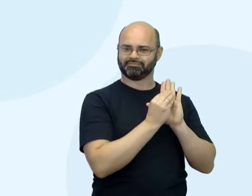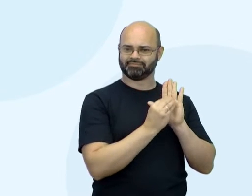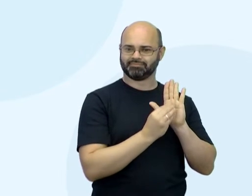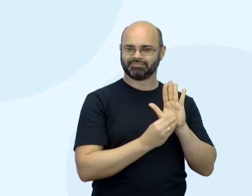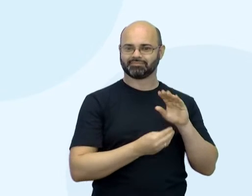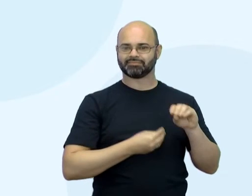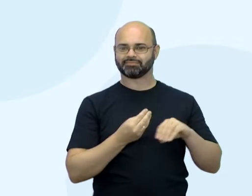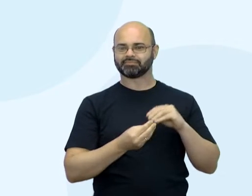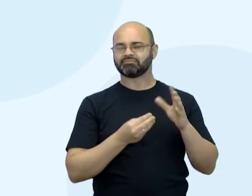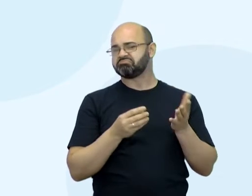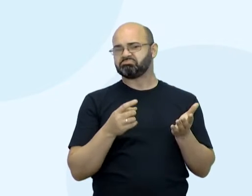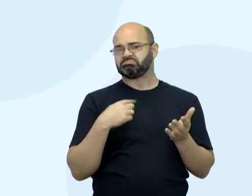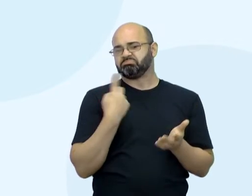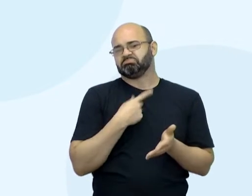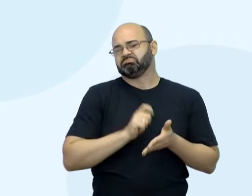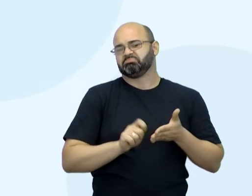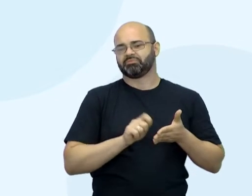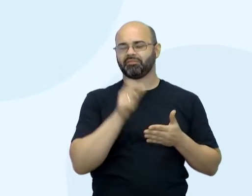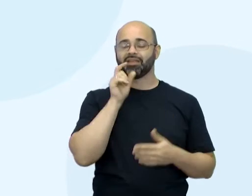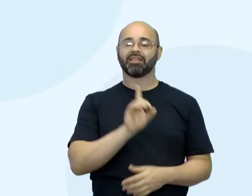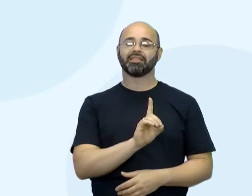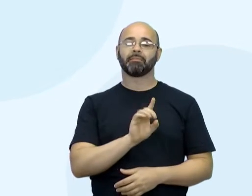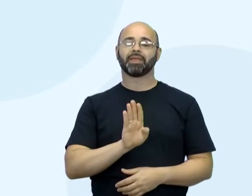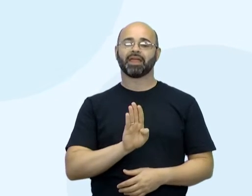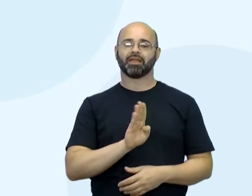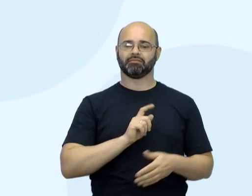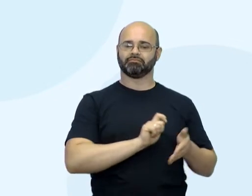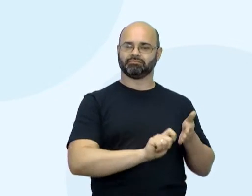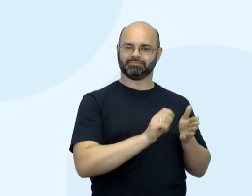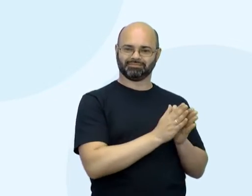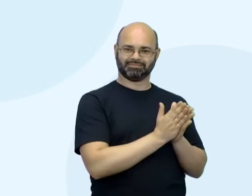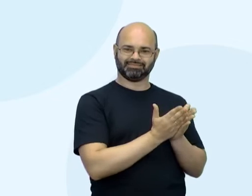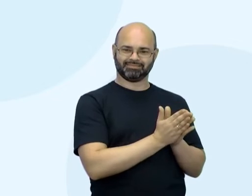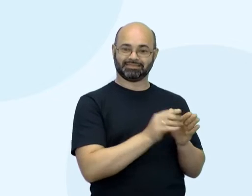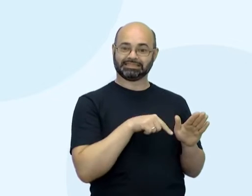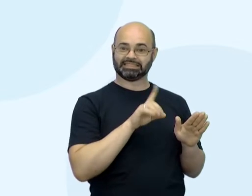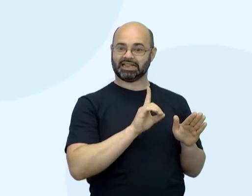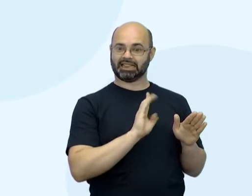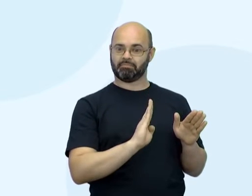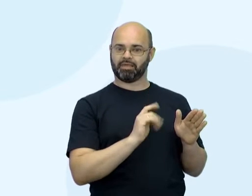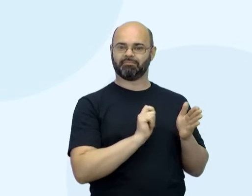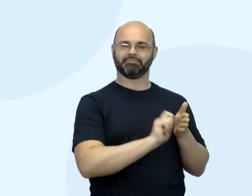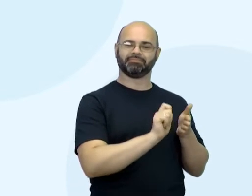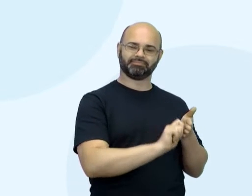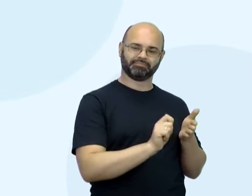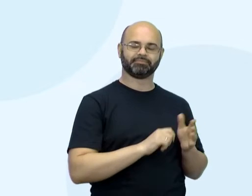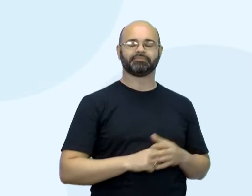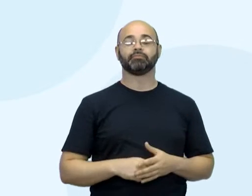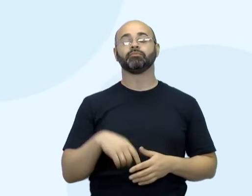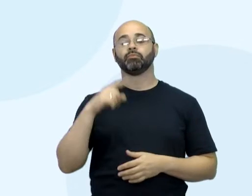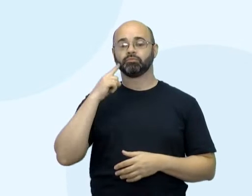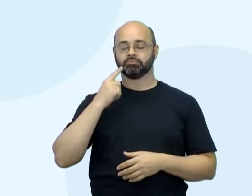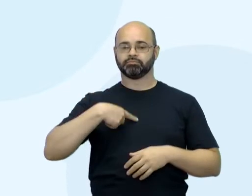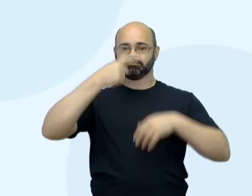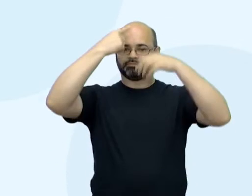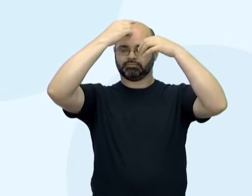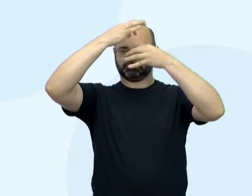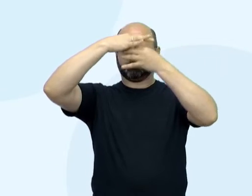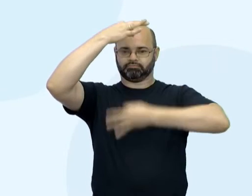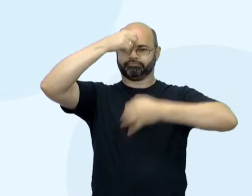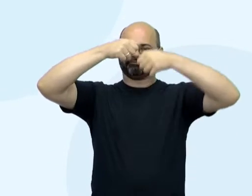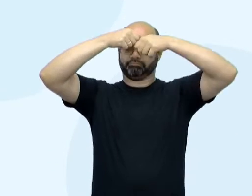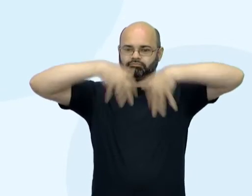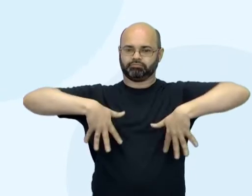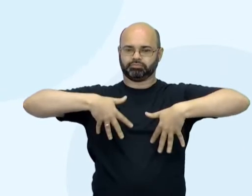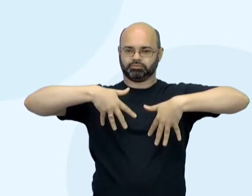a própria anotação que a gente pode fazer no diário de bordo. Ó. Sistema nervoso, região central, né, o sistema